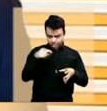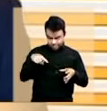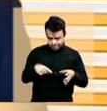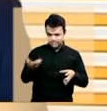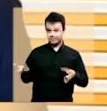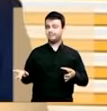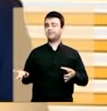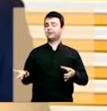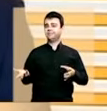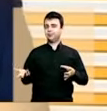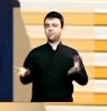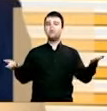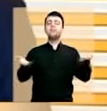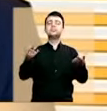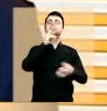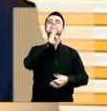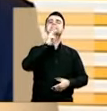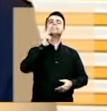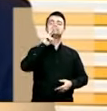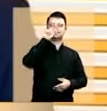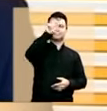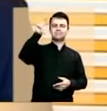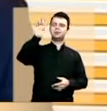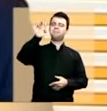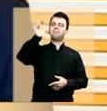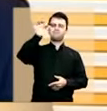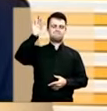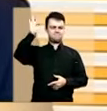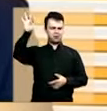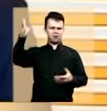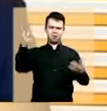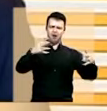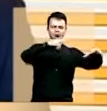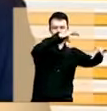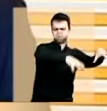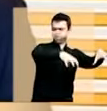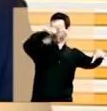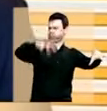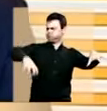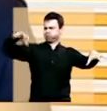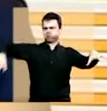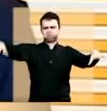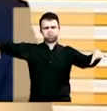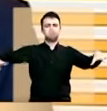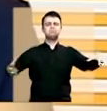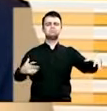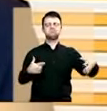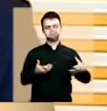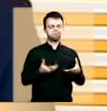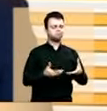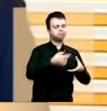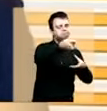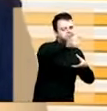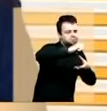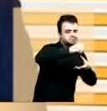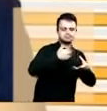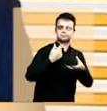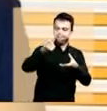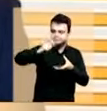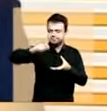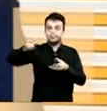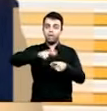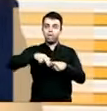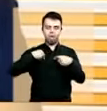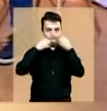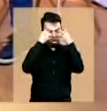Sim. E hoje nós vamos para um buffet, né? A fartura nos buffets e eu coloco uma quantidade de alimento porque meus olhos